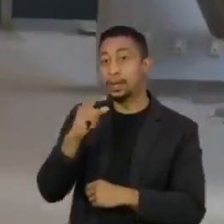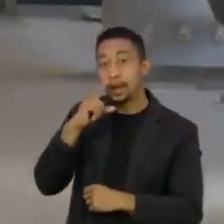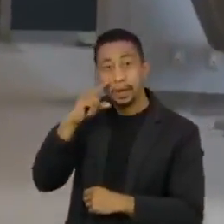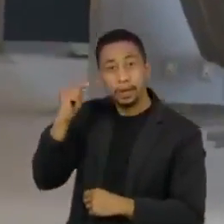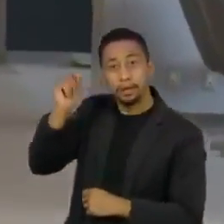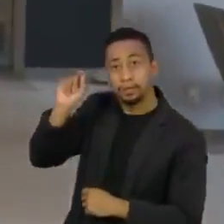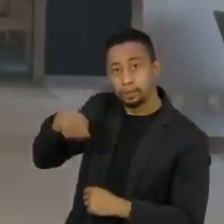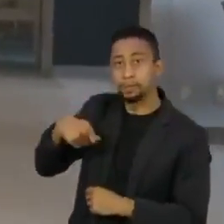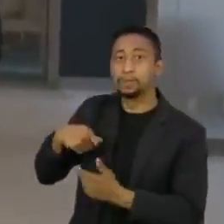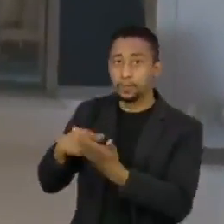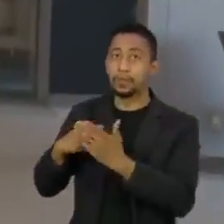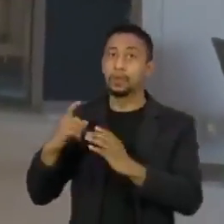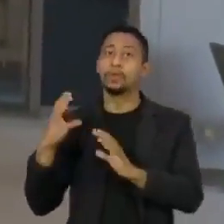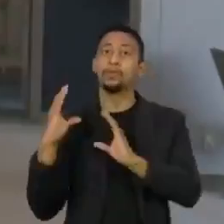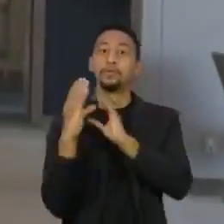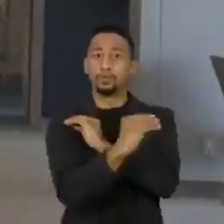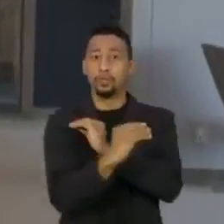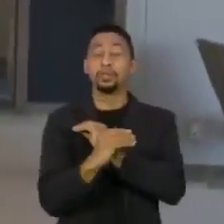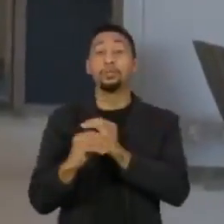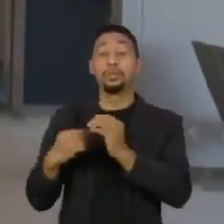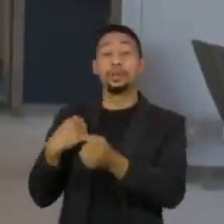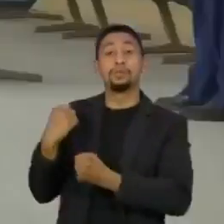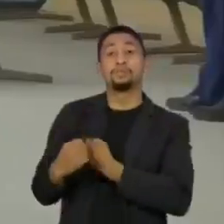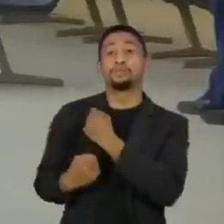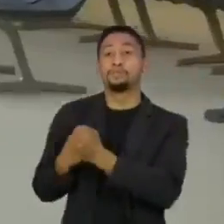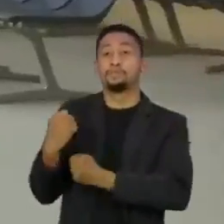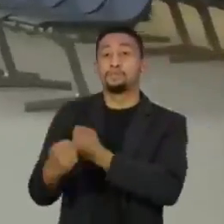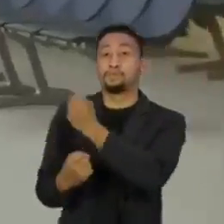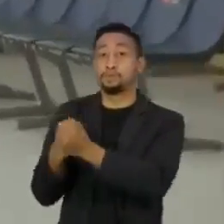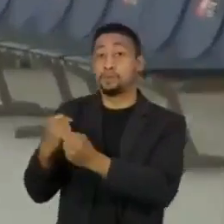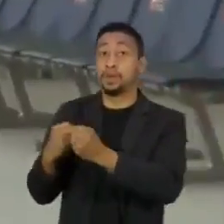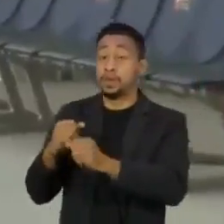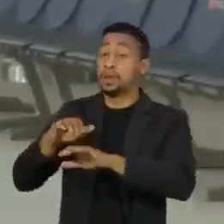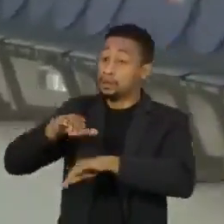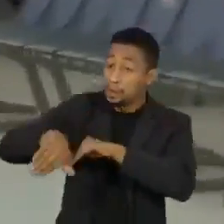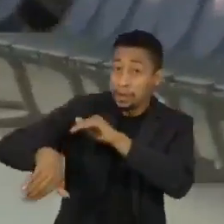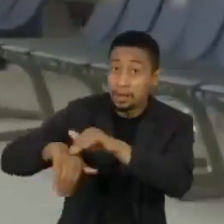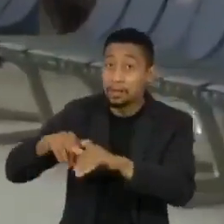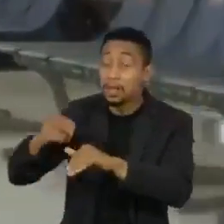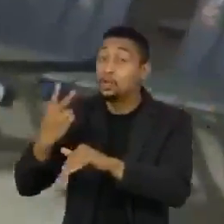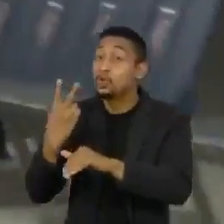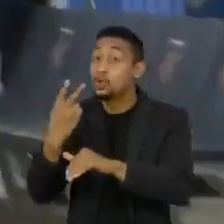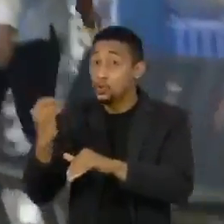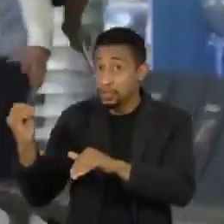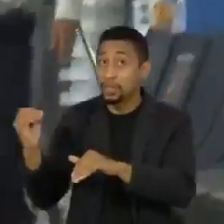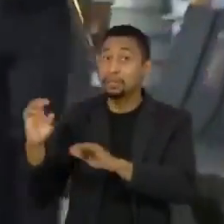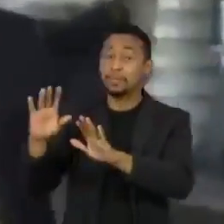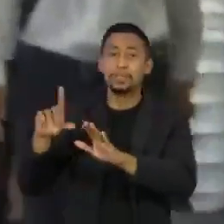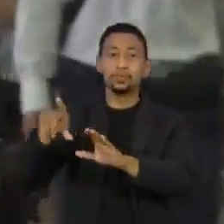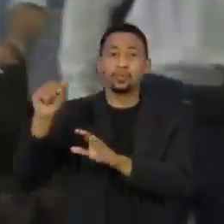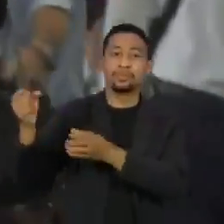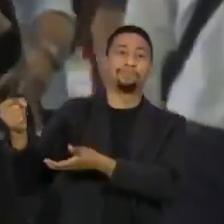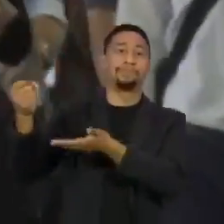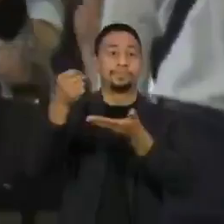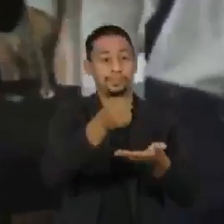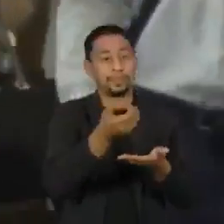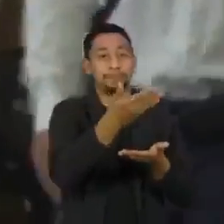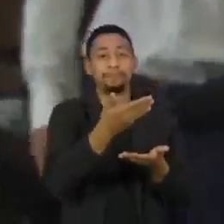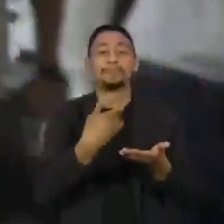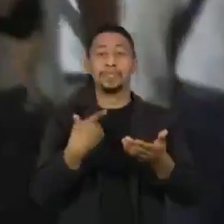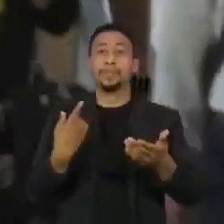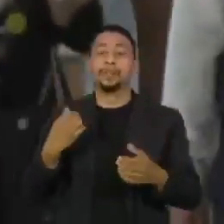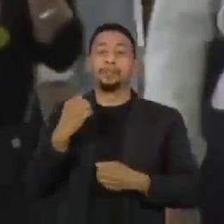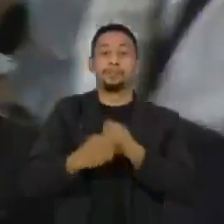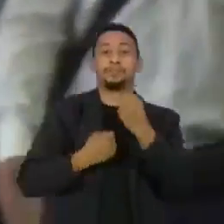competiria nas eliminatórias dos 200m rasos mas foi escalada em cima da hora para competir no